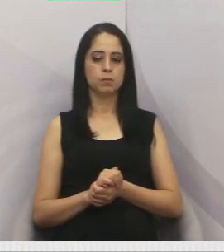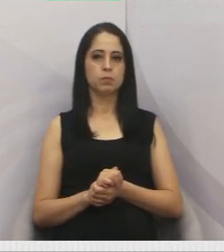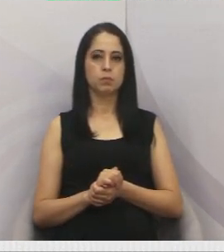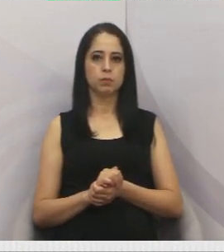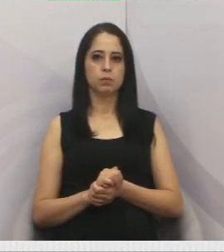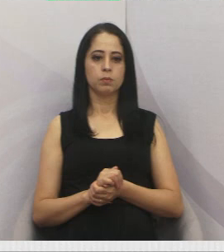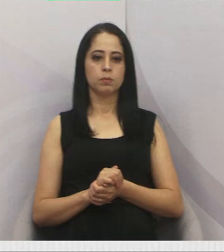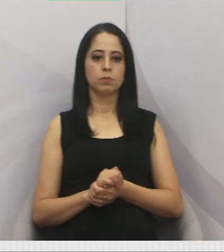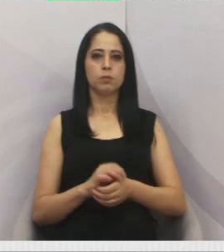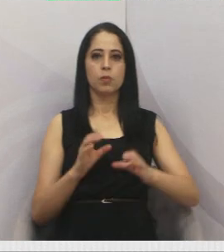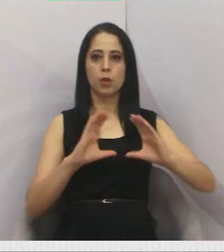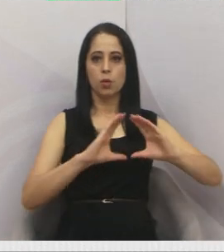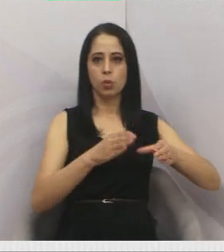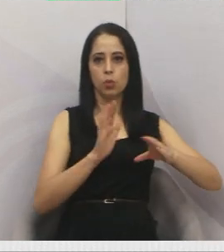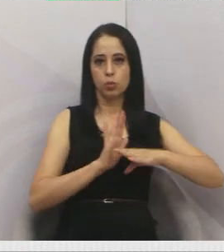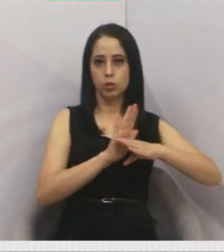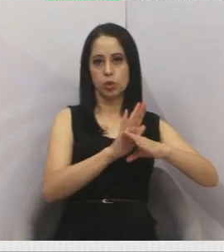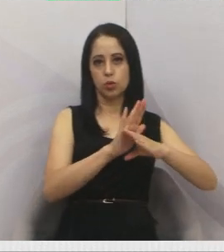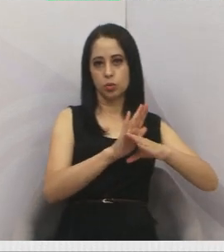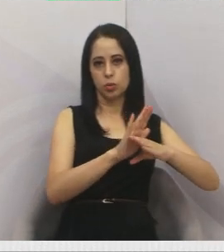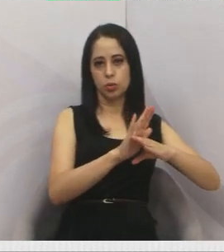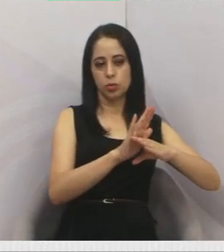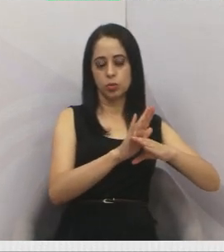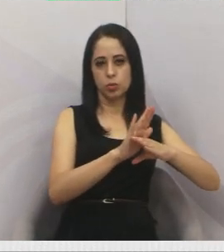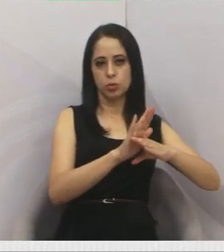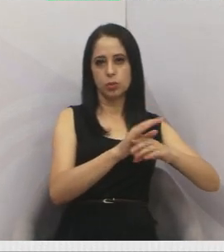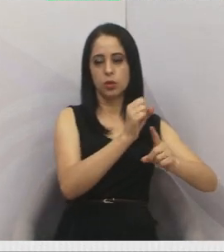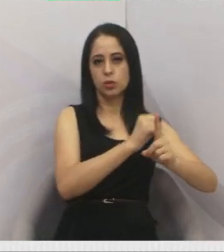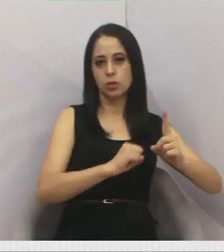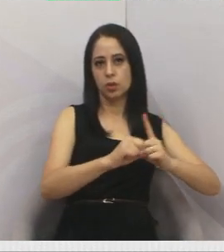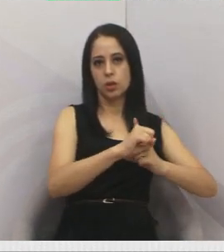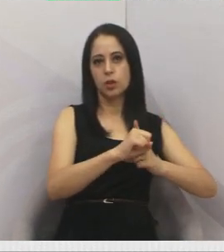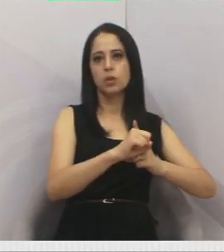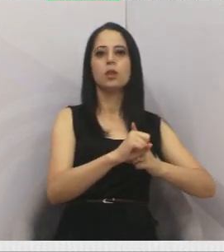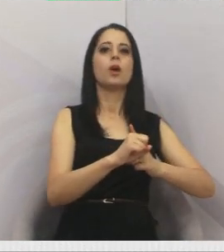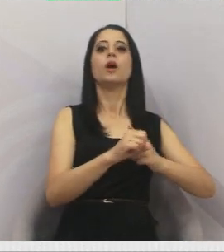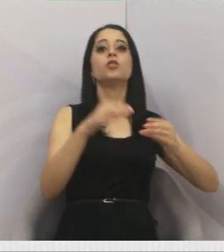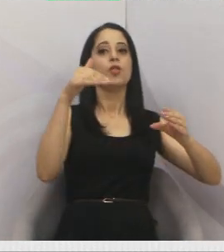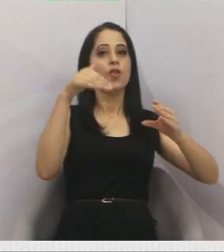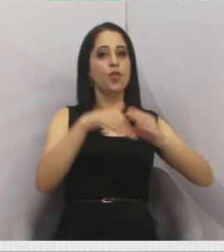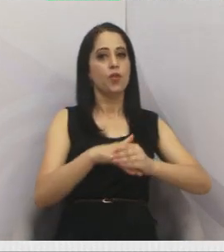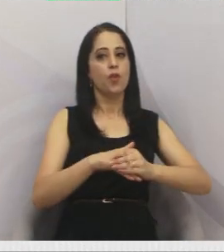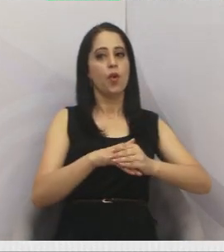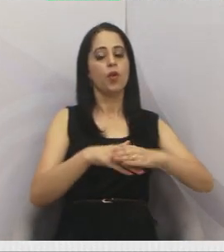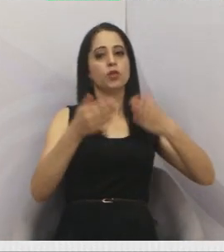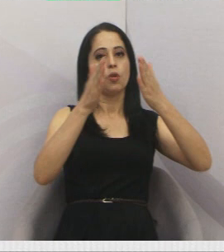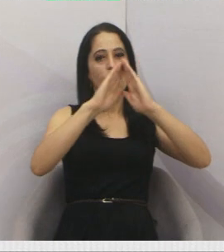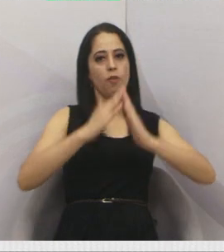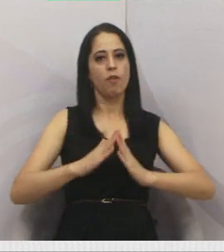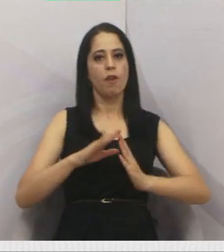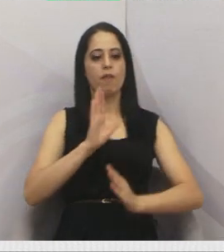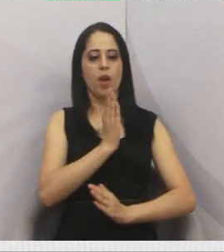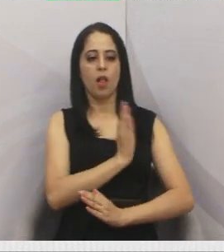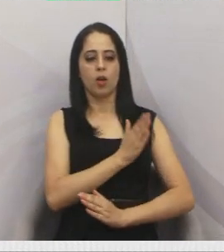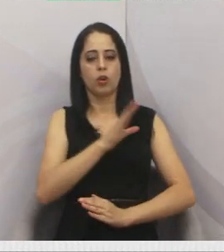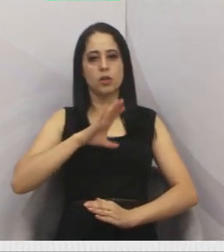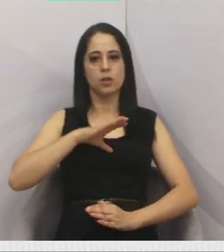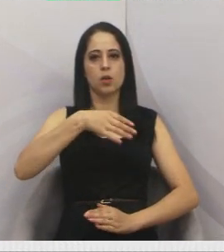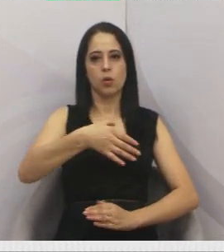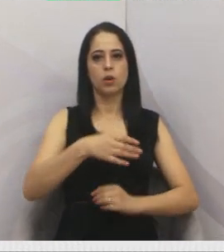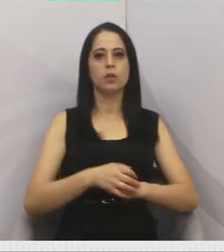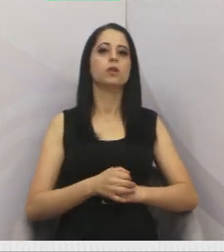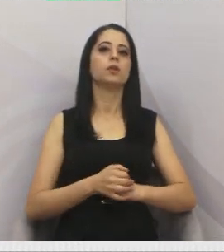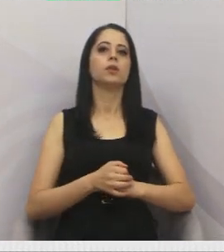Segmento Movimentos Populares e ou Coletivos, um voto para Quilombo Coração Valente. Segmento Entidade Classe